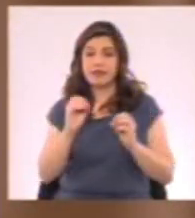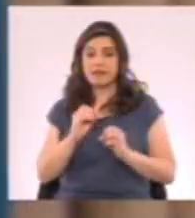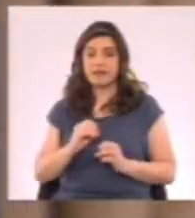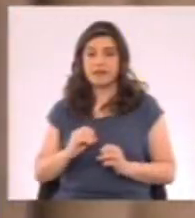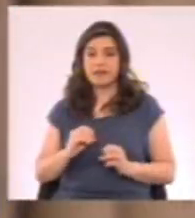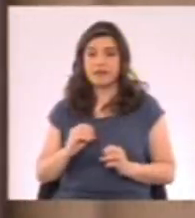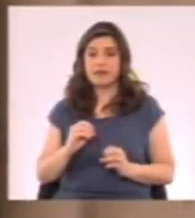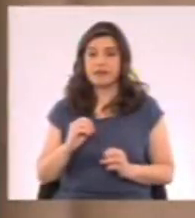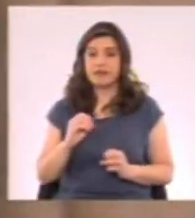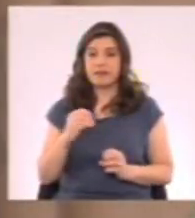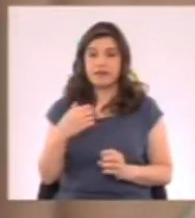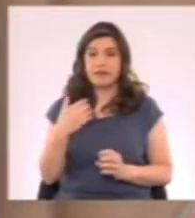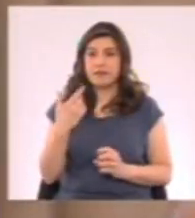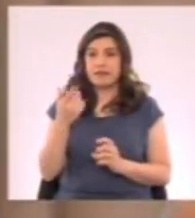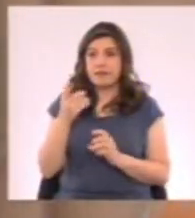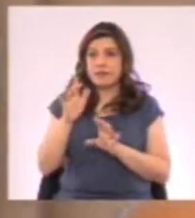parar,